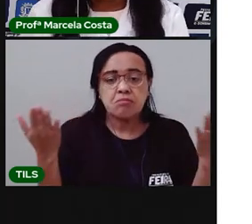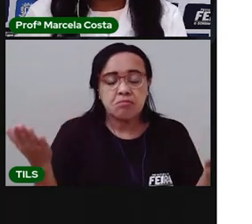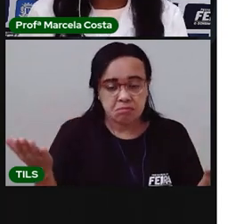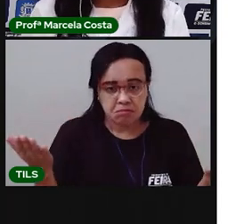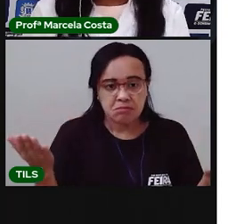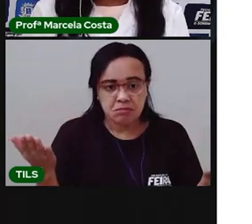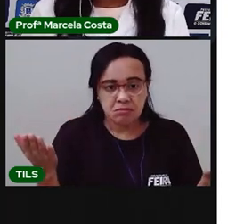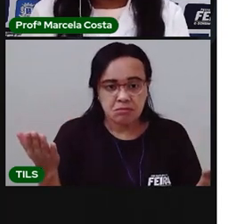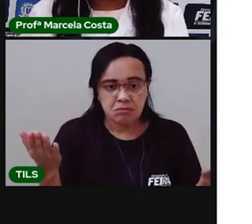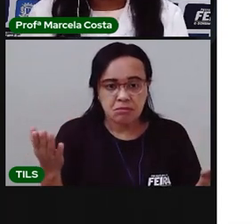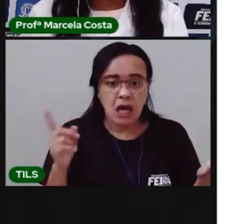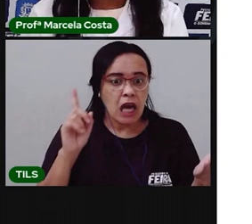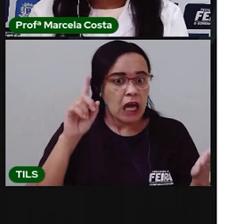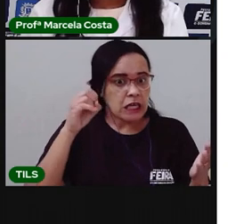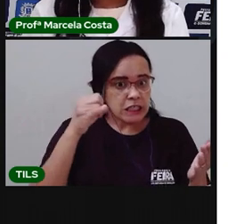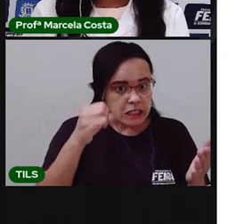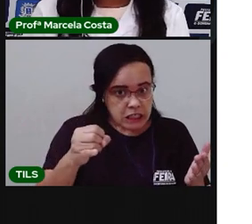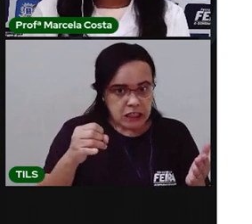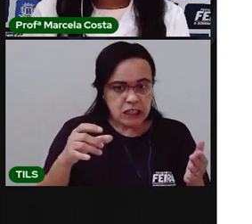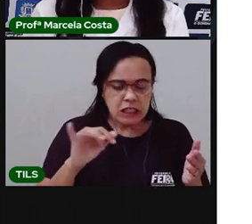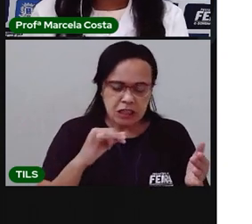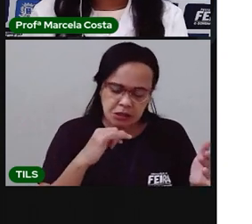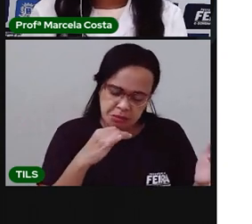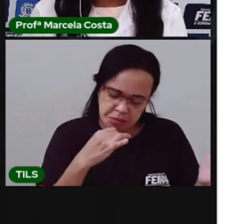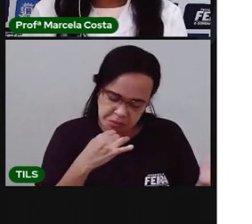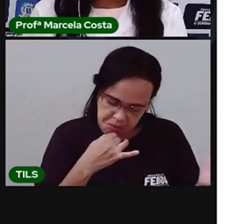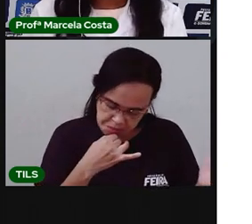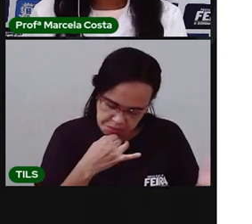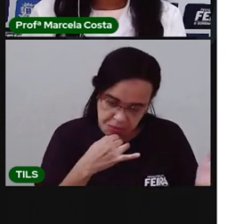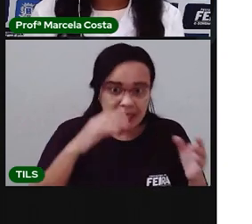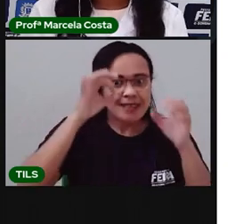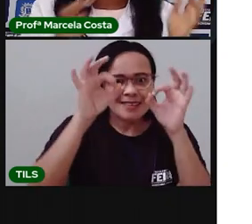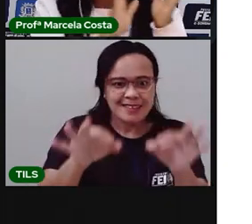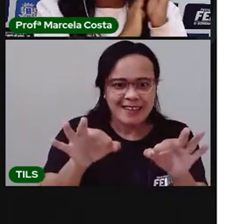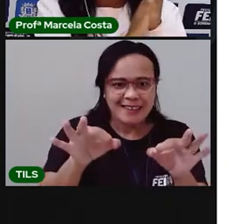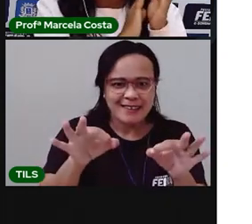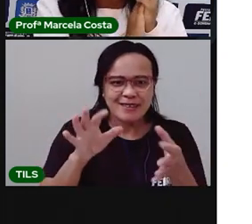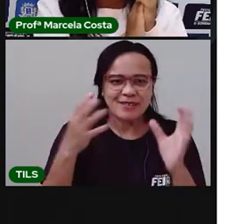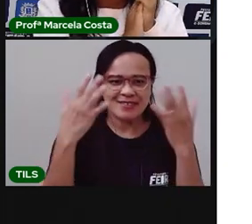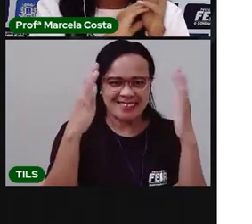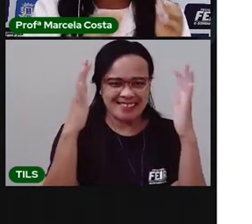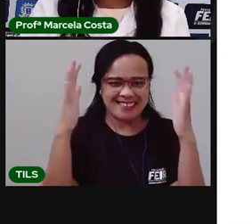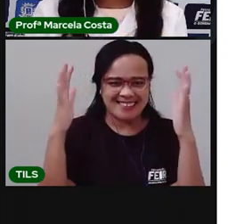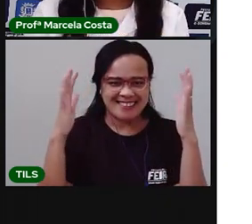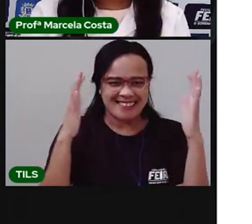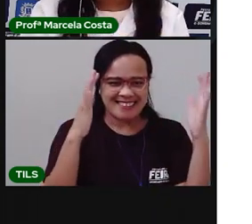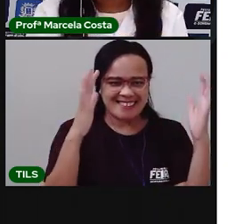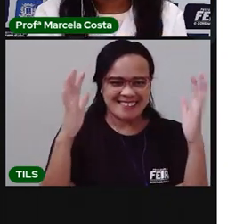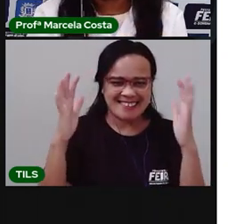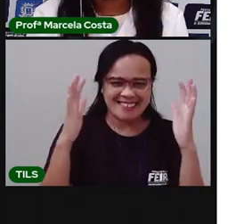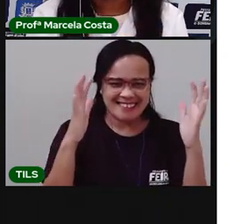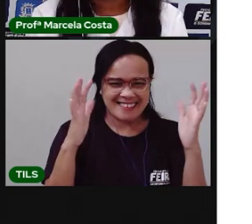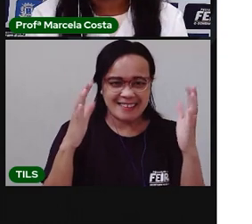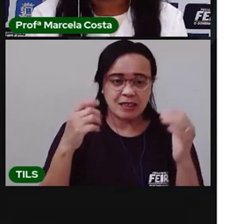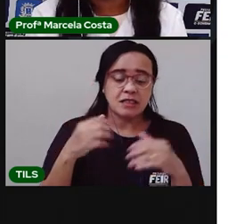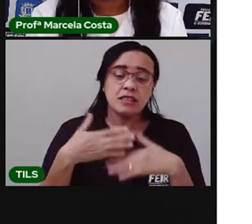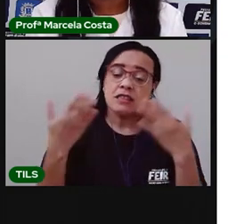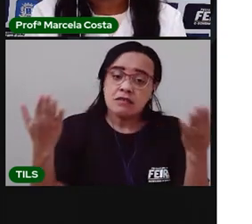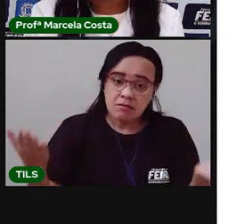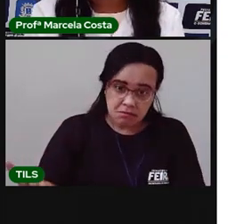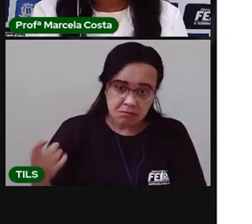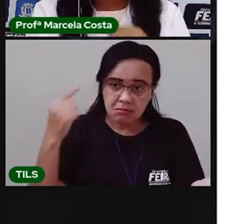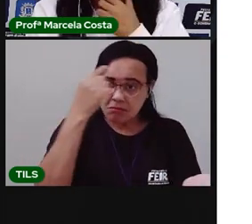Quem disse que ela tá triste, que tá comunicando tristeza? Acertou. Muito bem. Então, essa